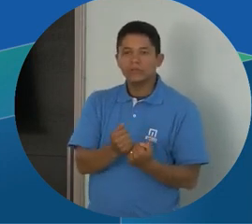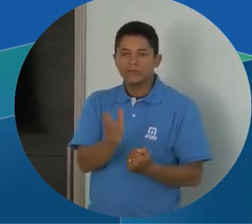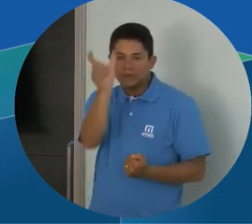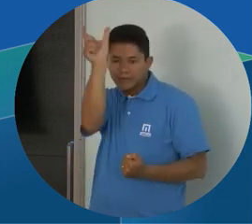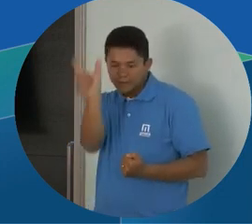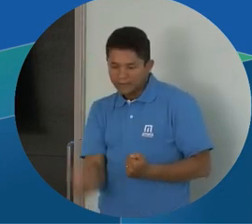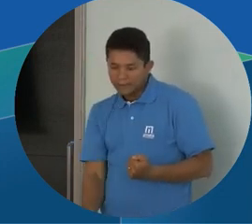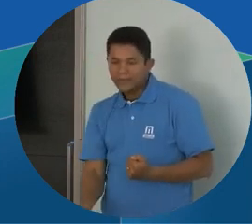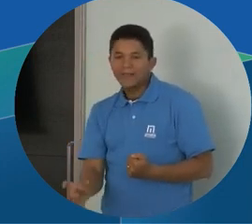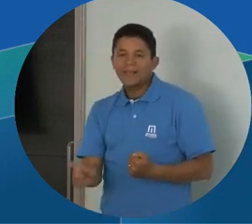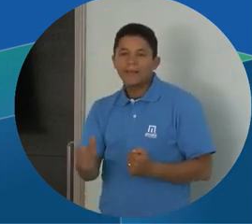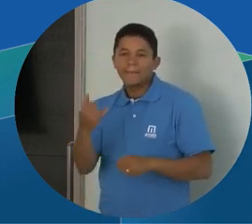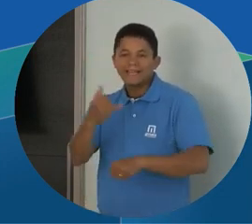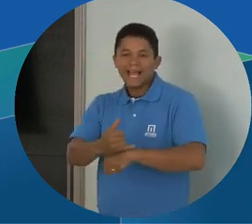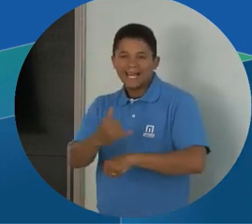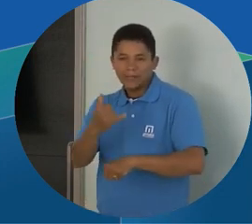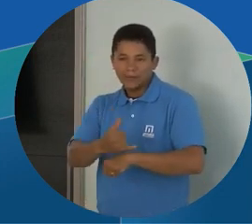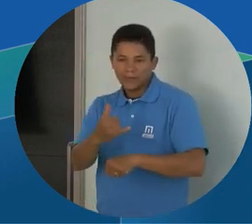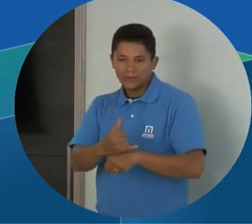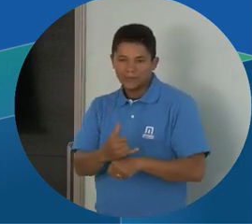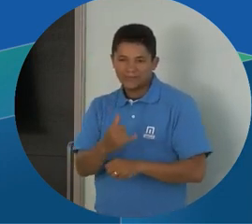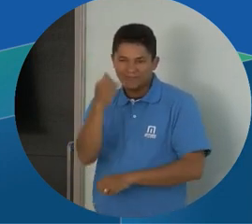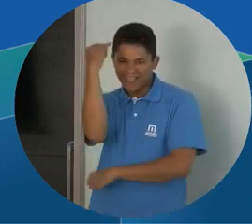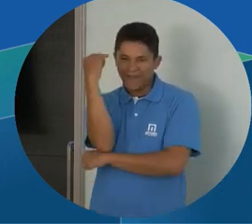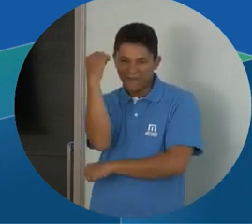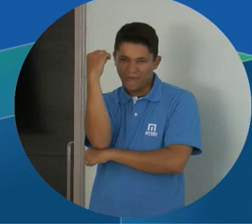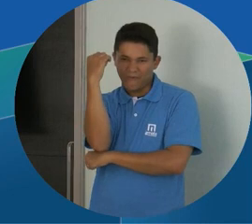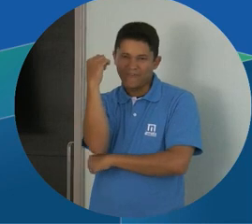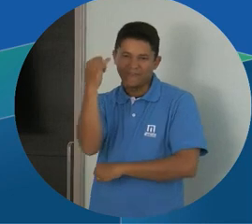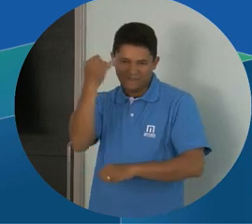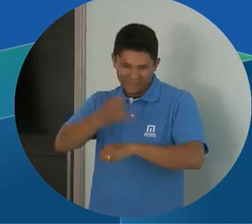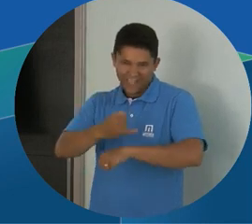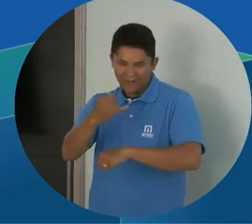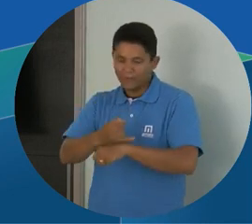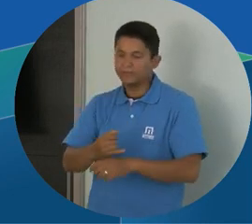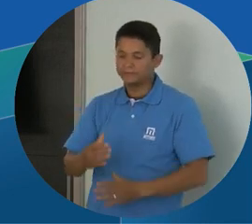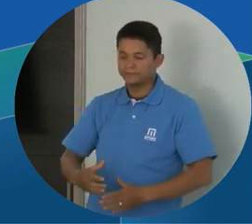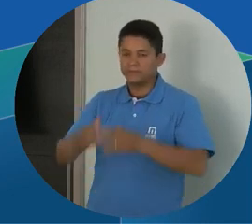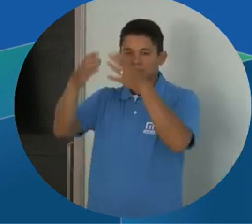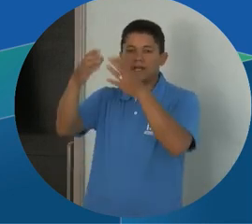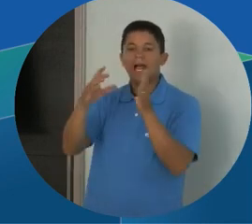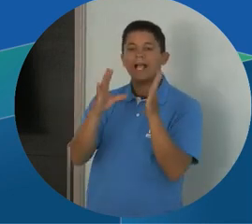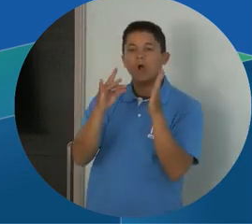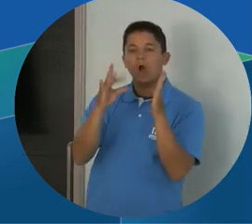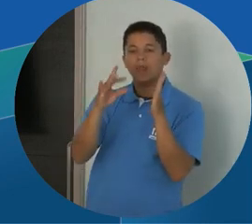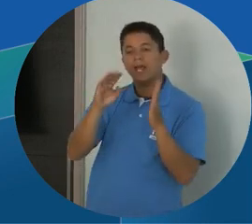cola o perfil metálico no elemento estrutural com epóxi, com cola epóxi.